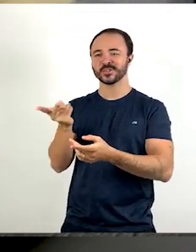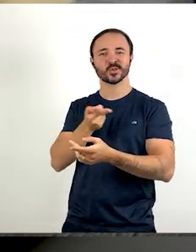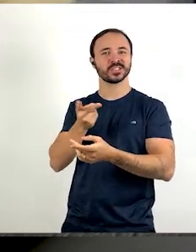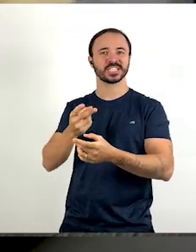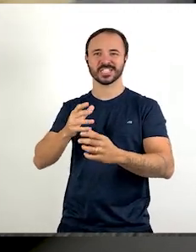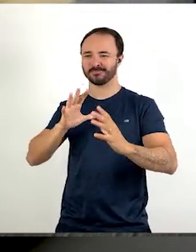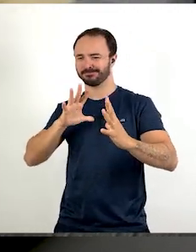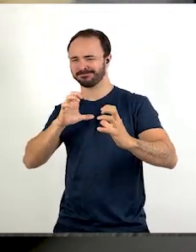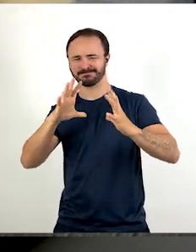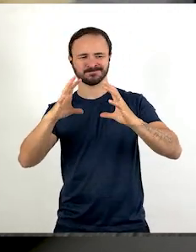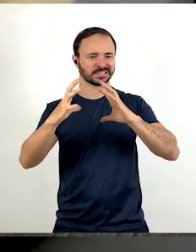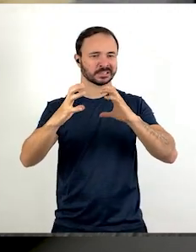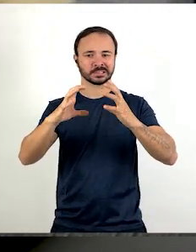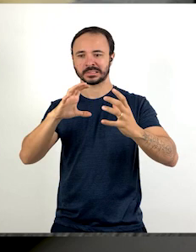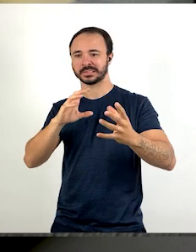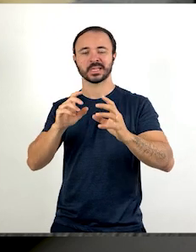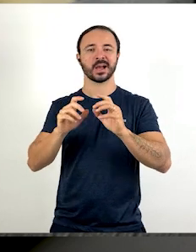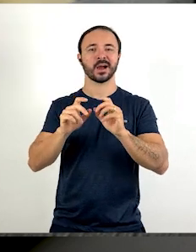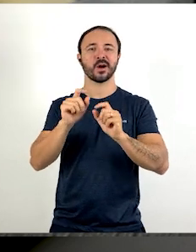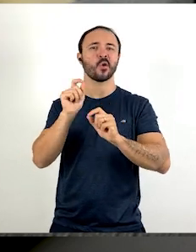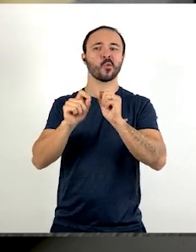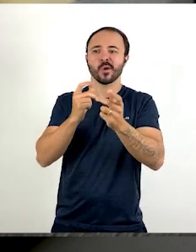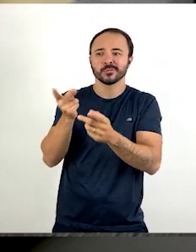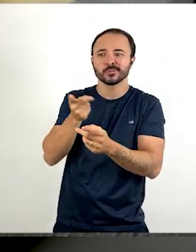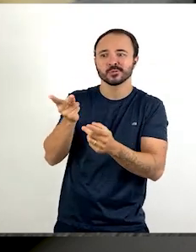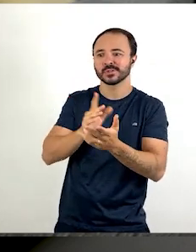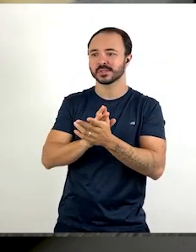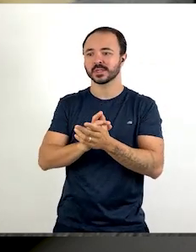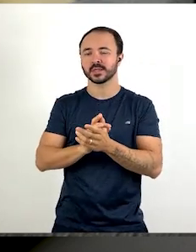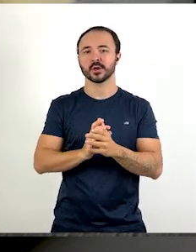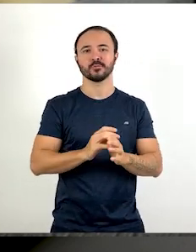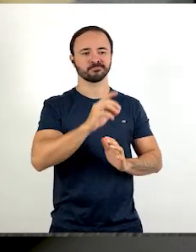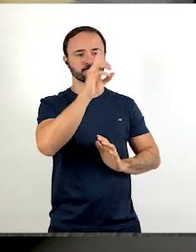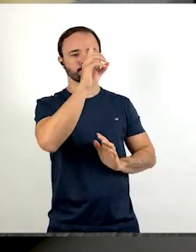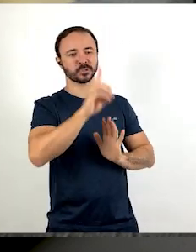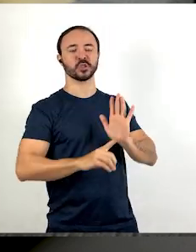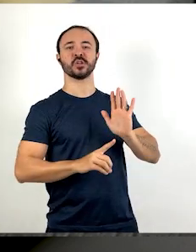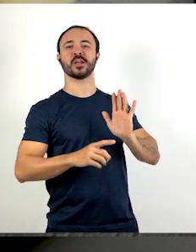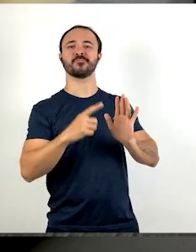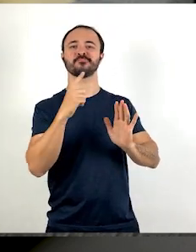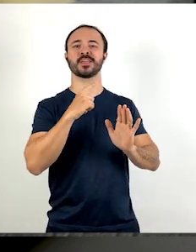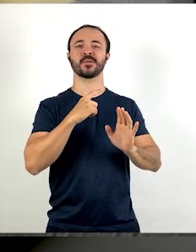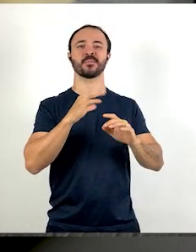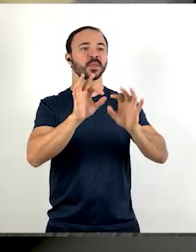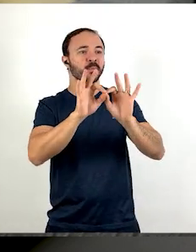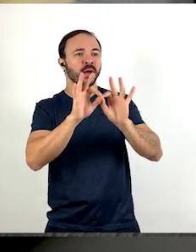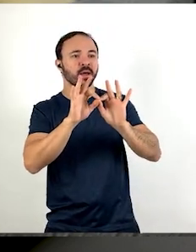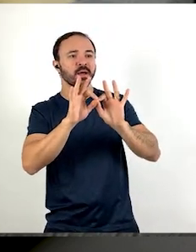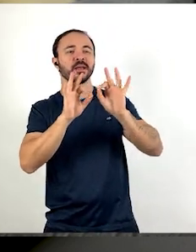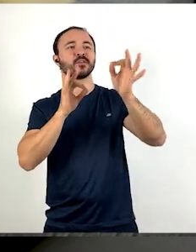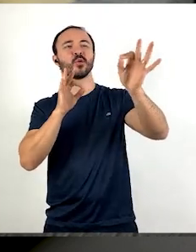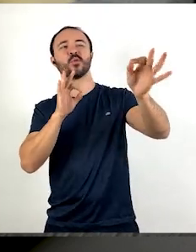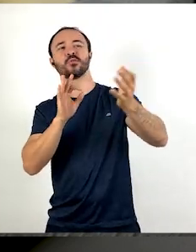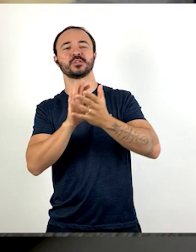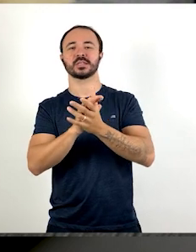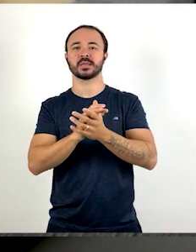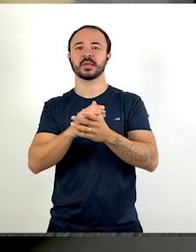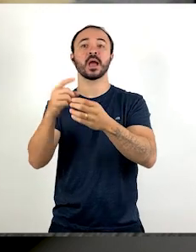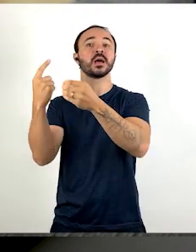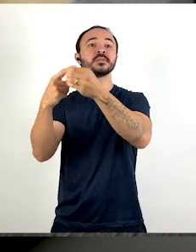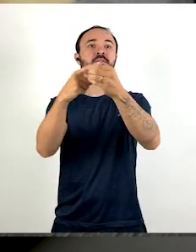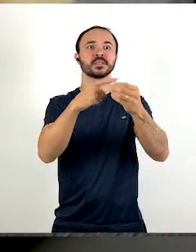uma disputa pelo direito de levar eletricidade a diversas cidades americanas.